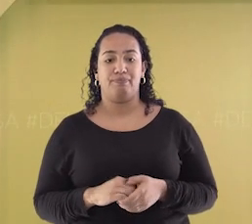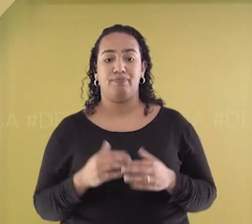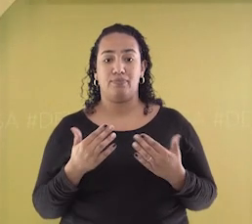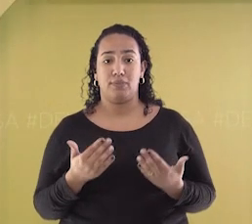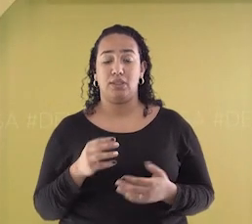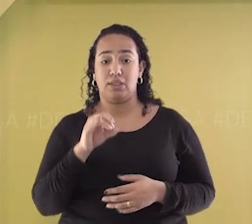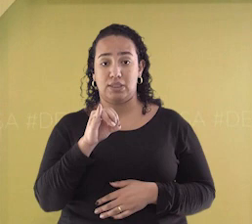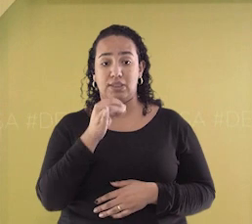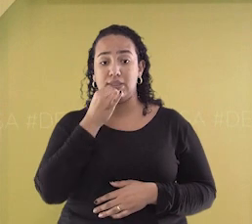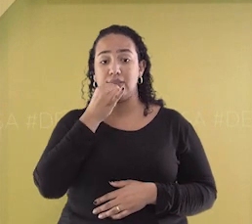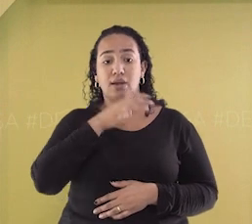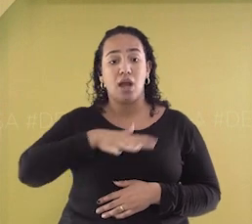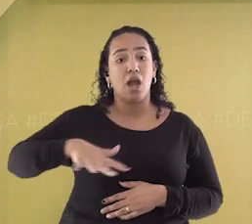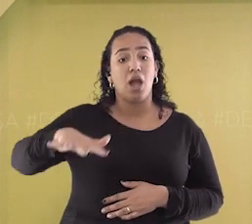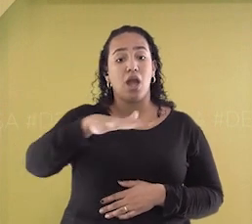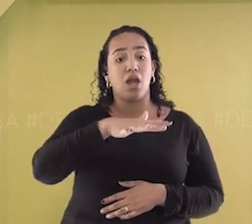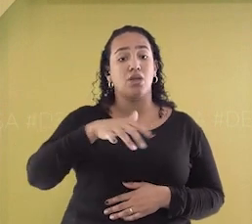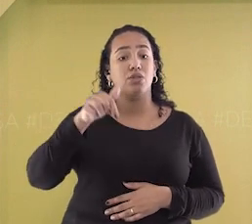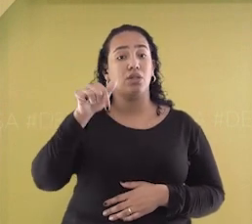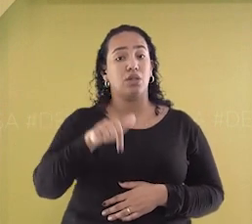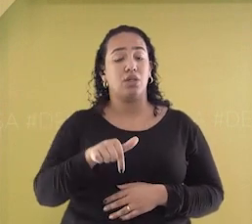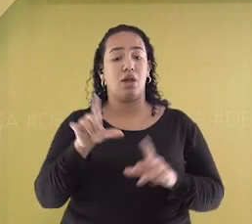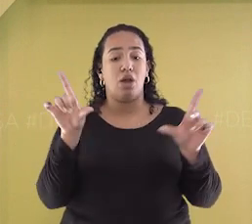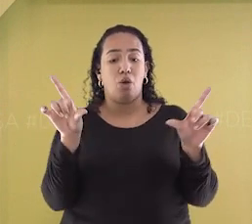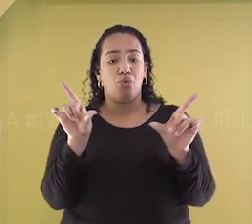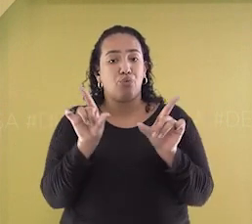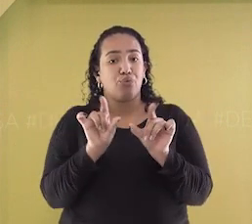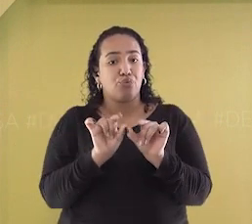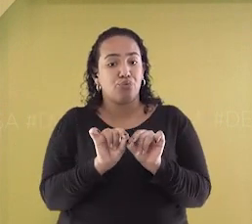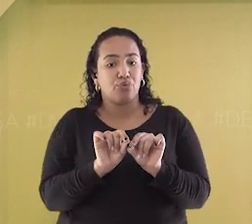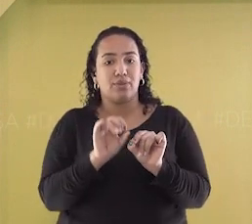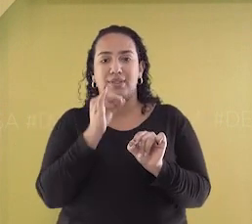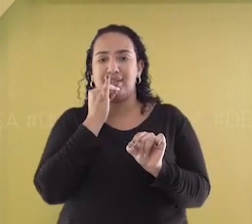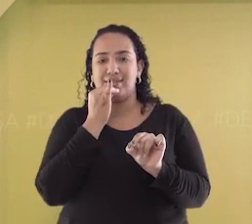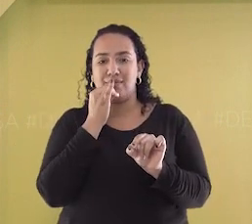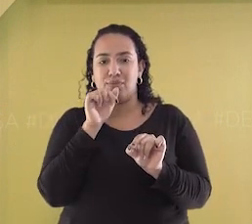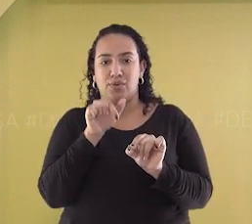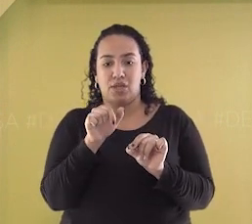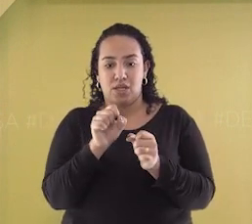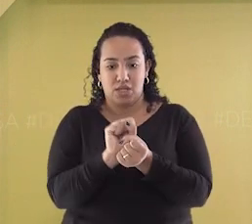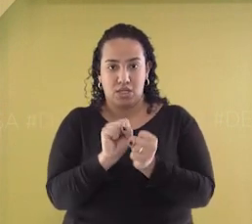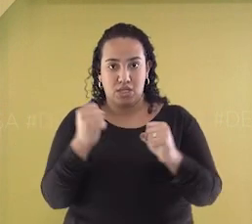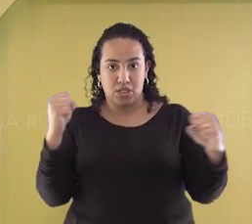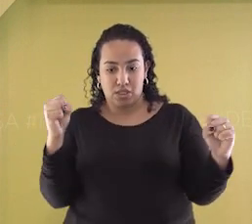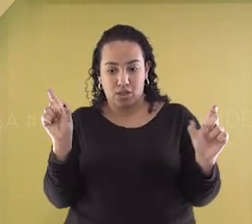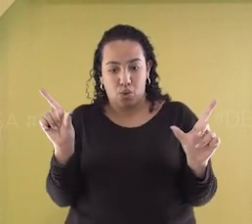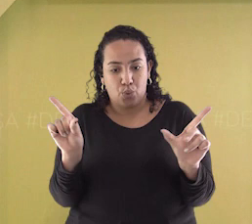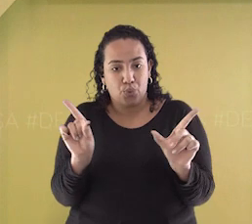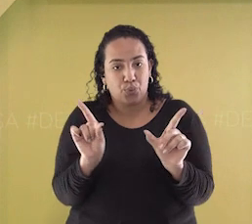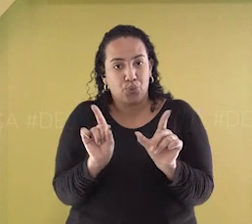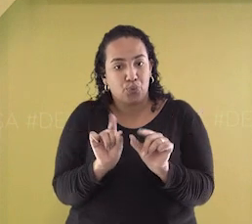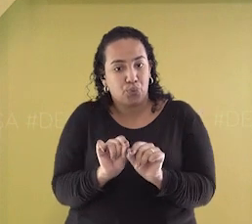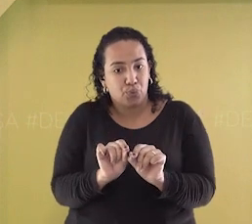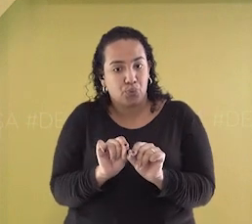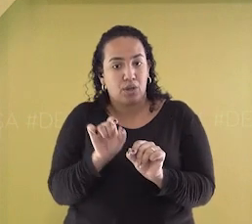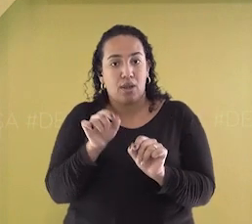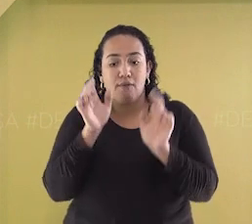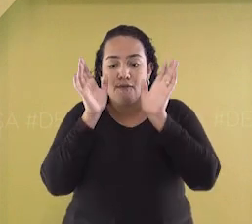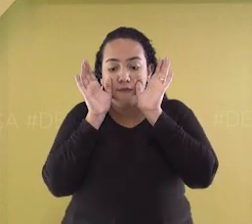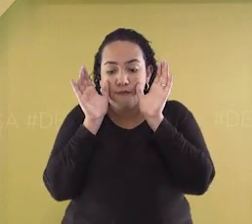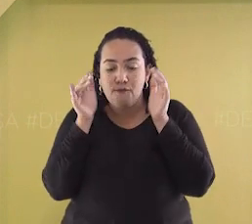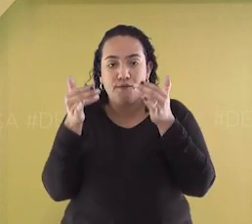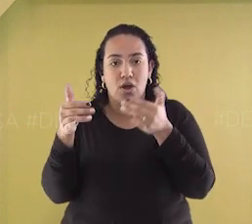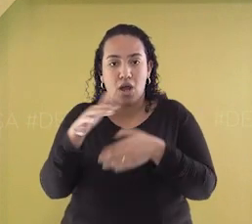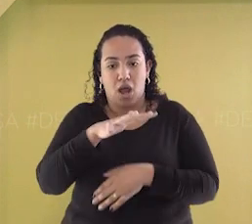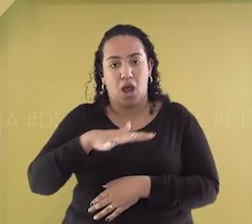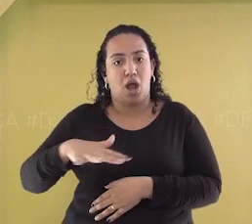de uma região, por exemplo, nós reduzimos ou aumentamos as suas proporções em tamanho, para dar foco em